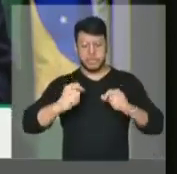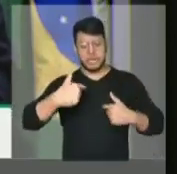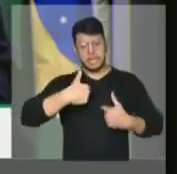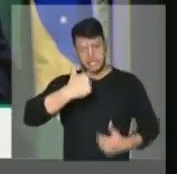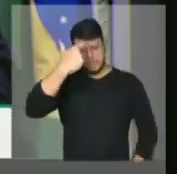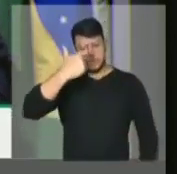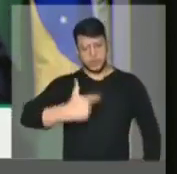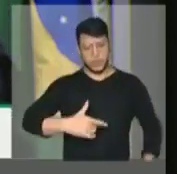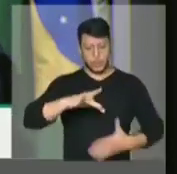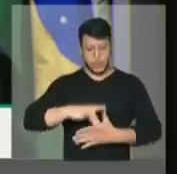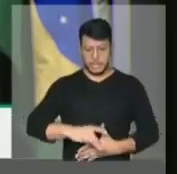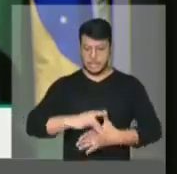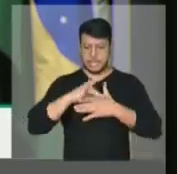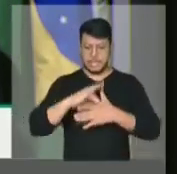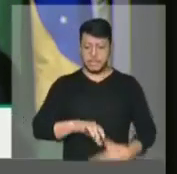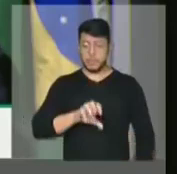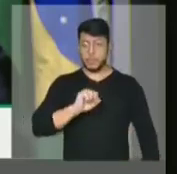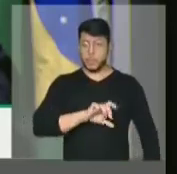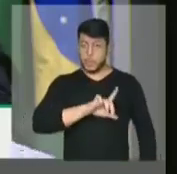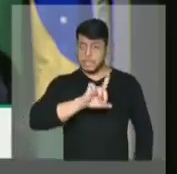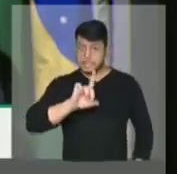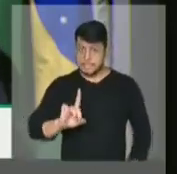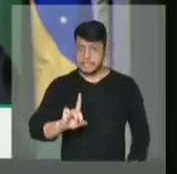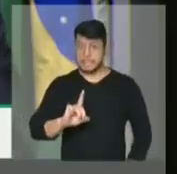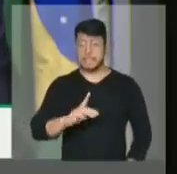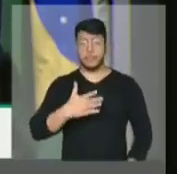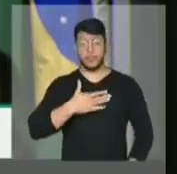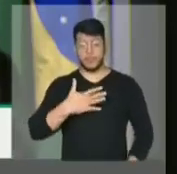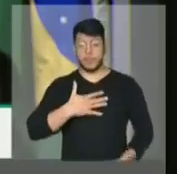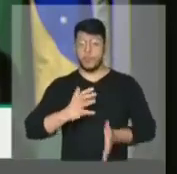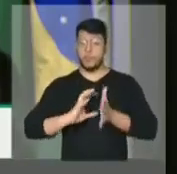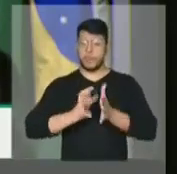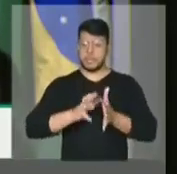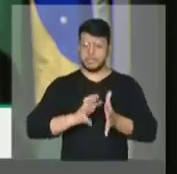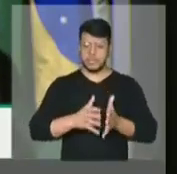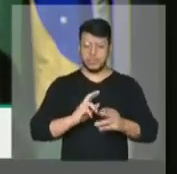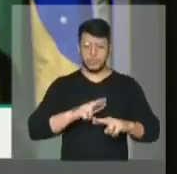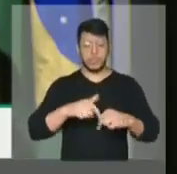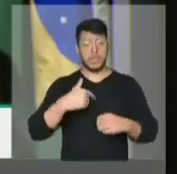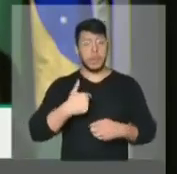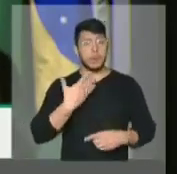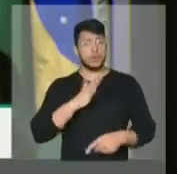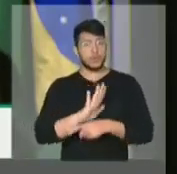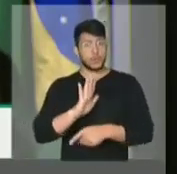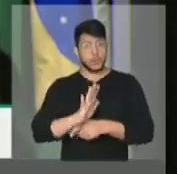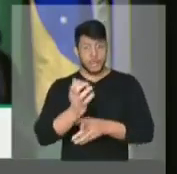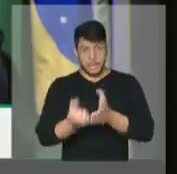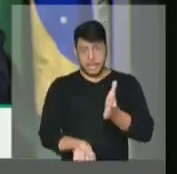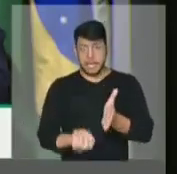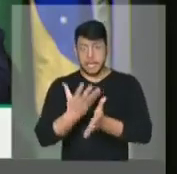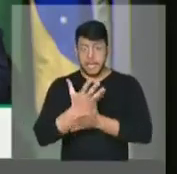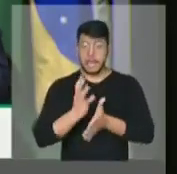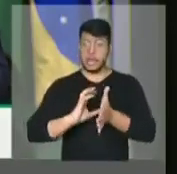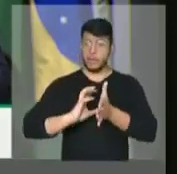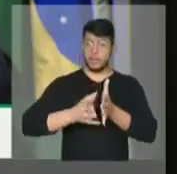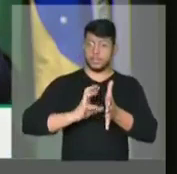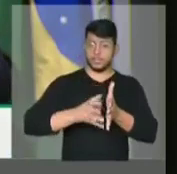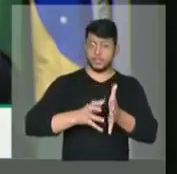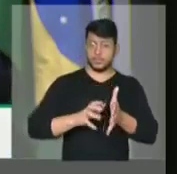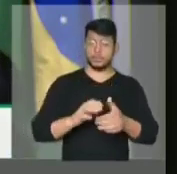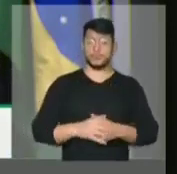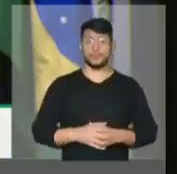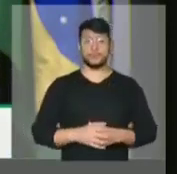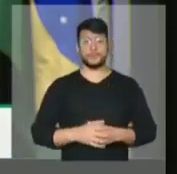líder do meu partido Solidariedade, partido que ajudei a fundar. Acompanhei de